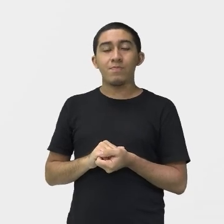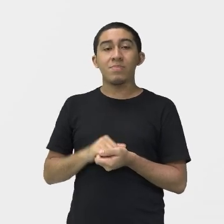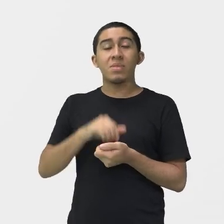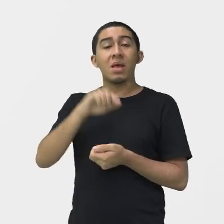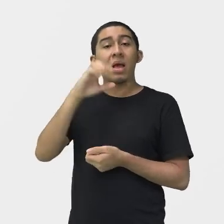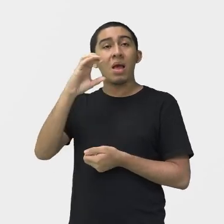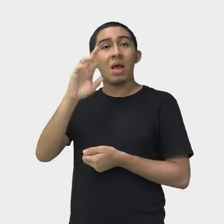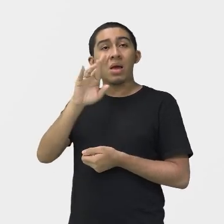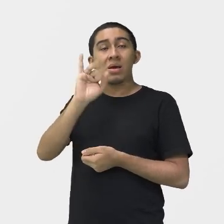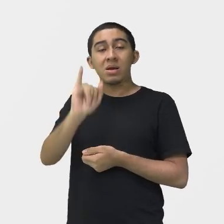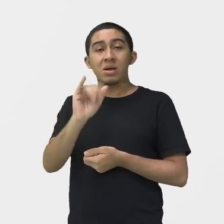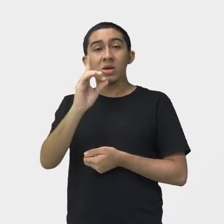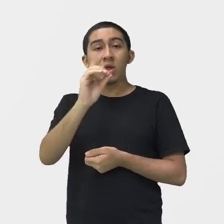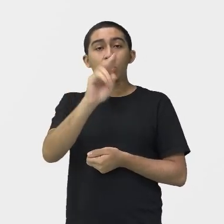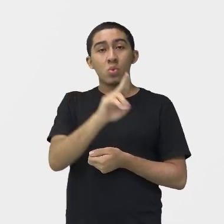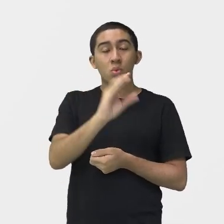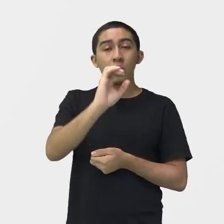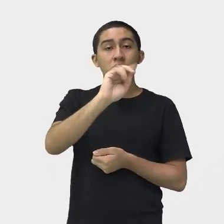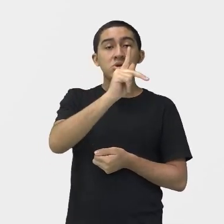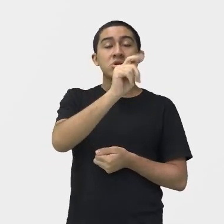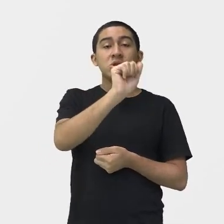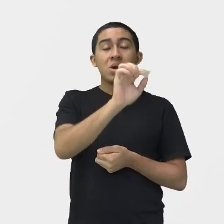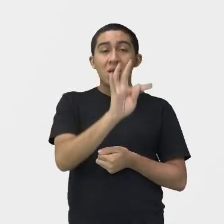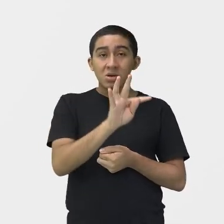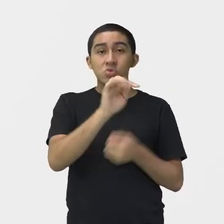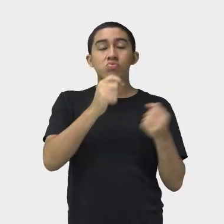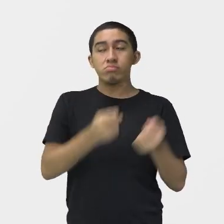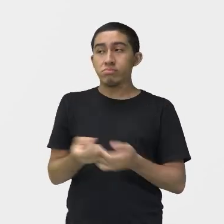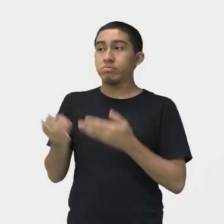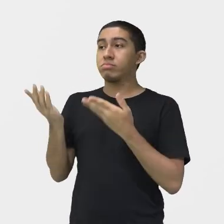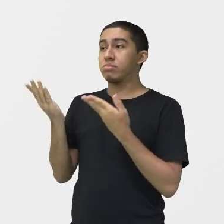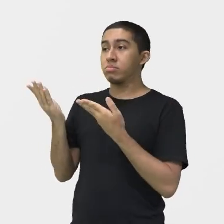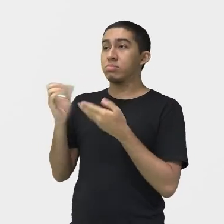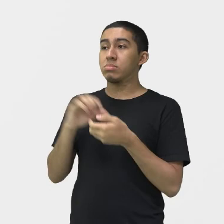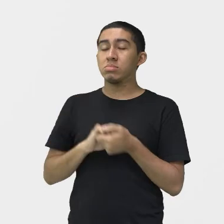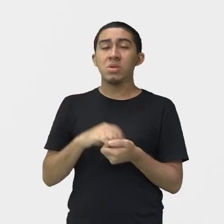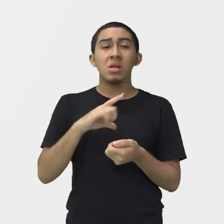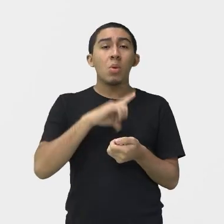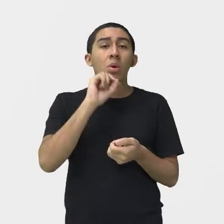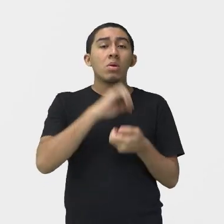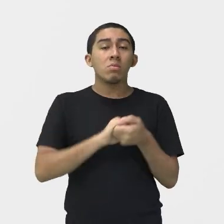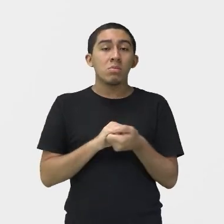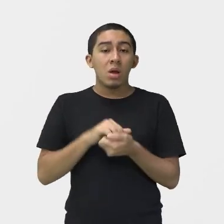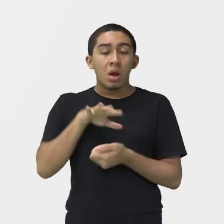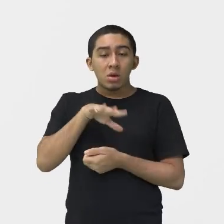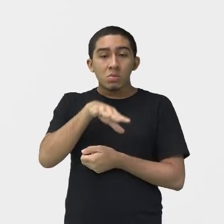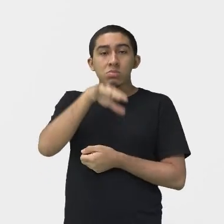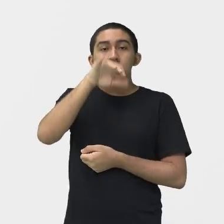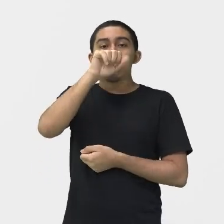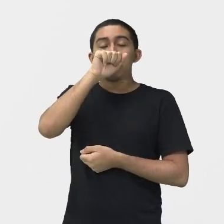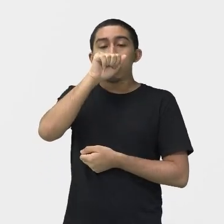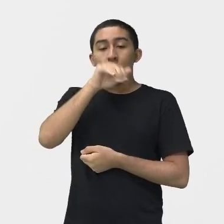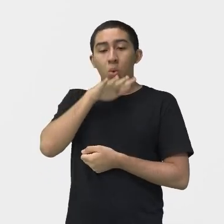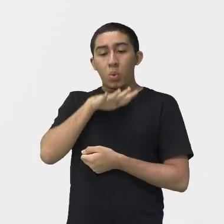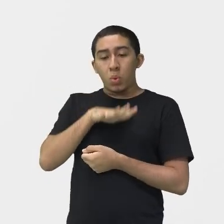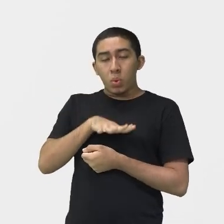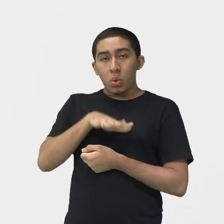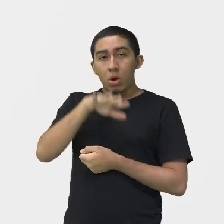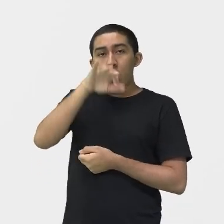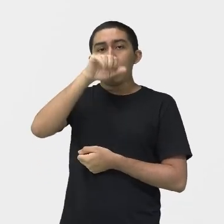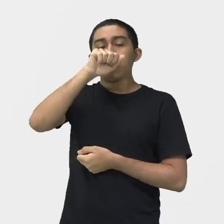ou miado de gato, que é porque a respiração parece um miado de gato nas pessoas